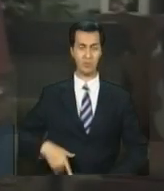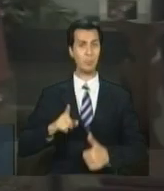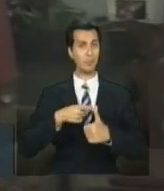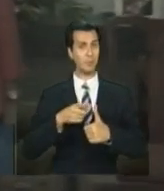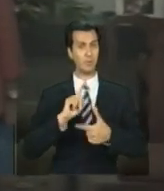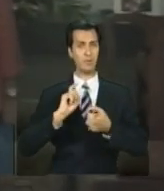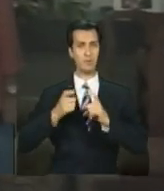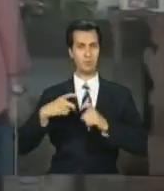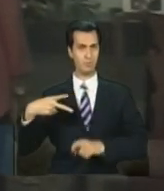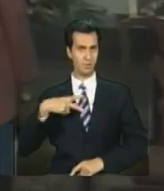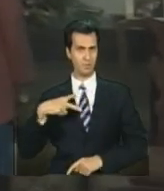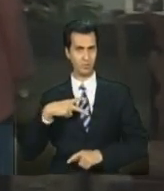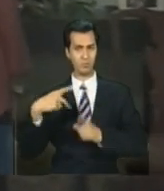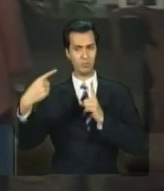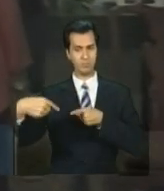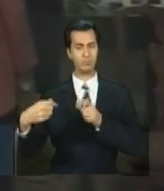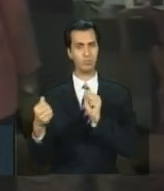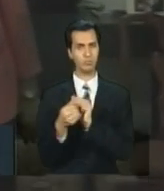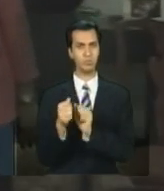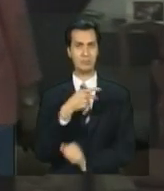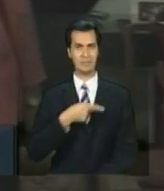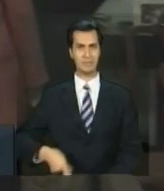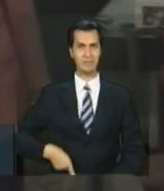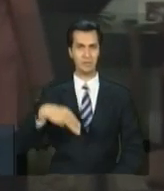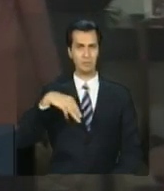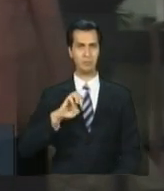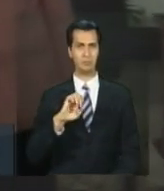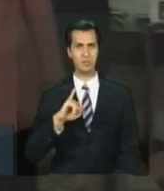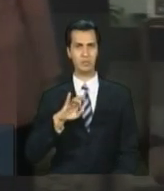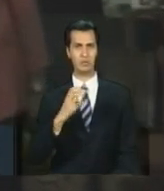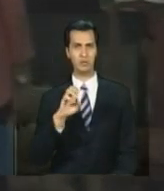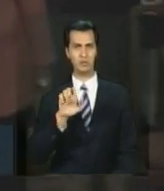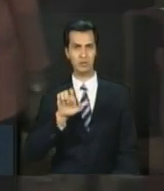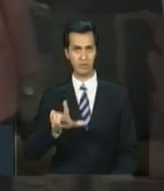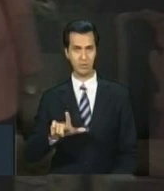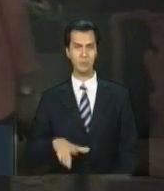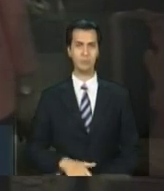com o presidente Michel Martelly